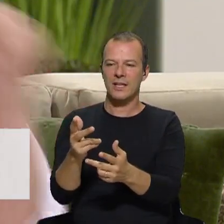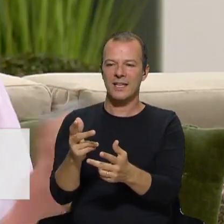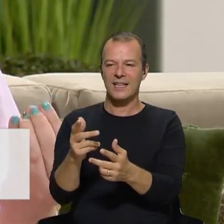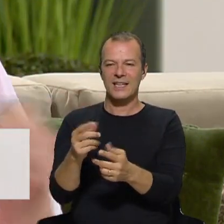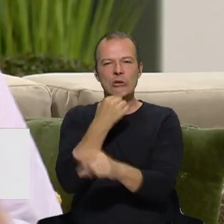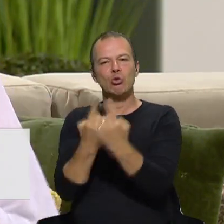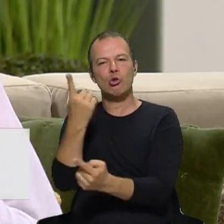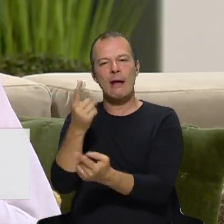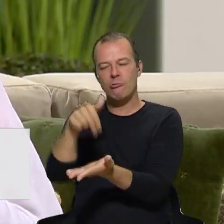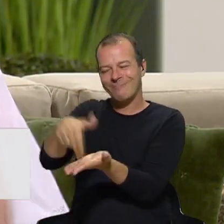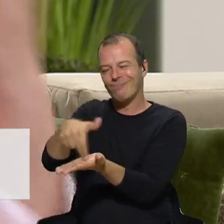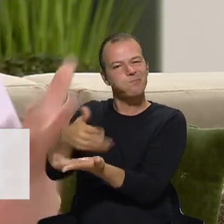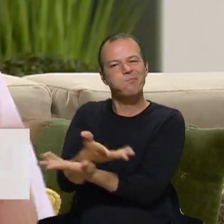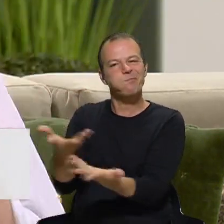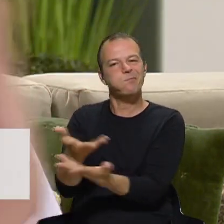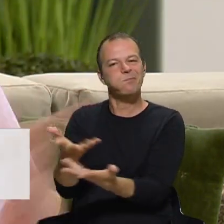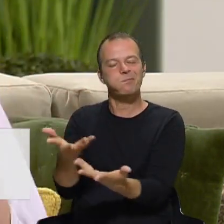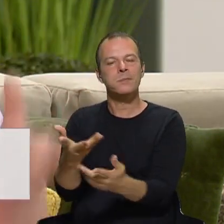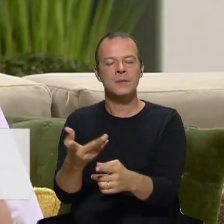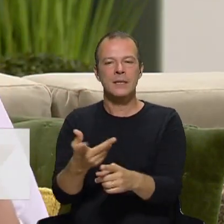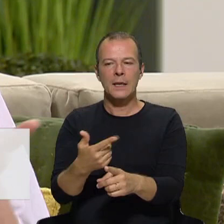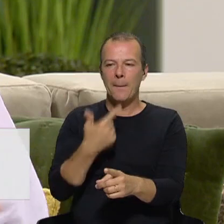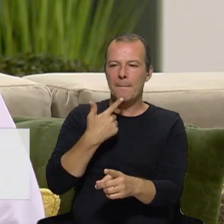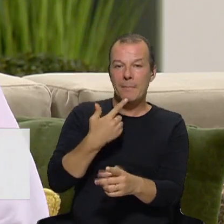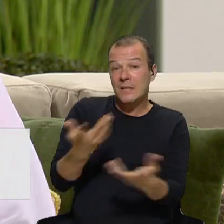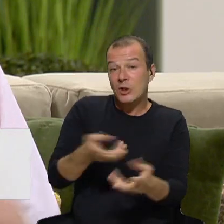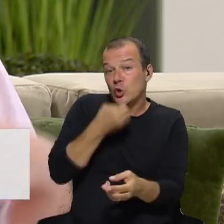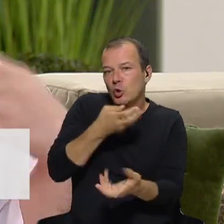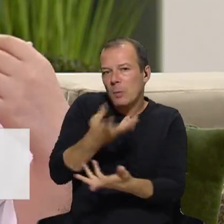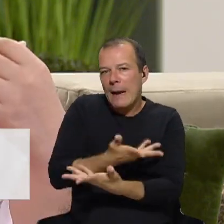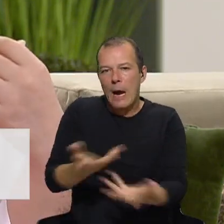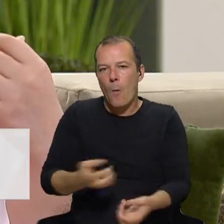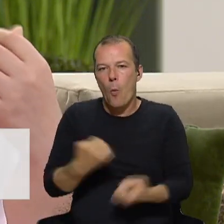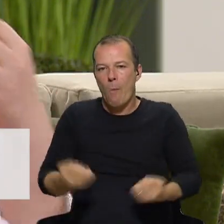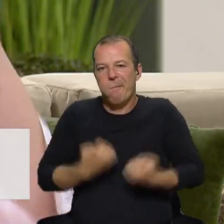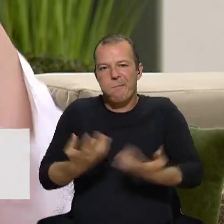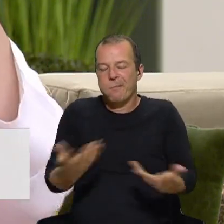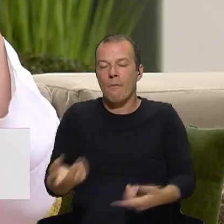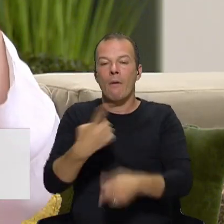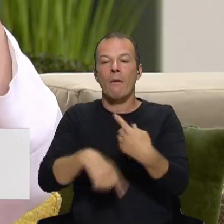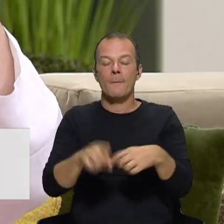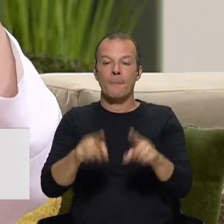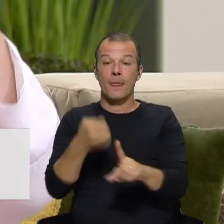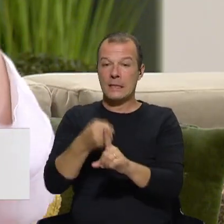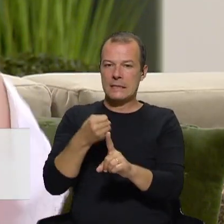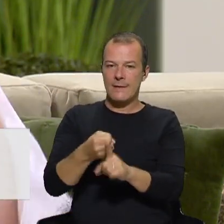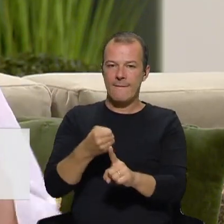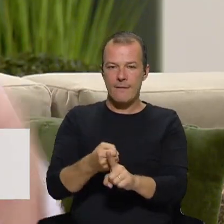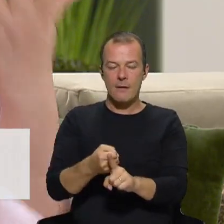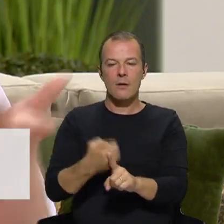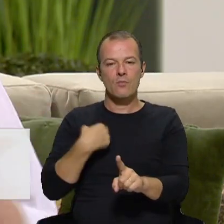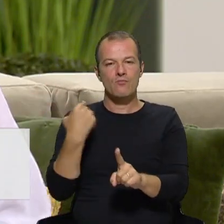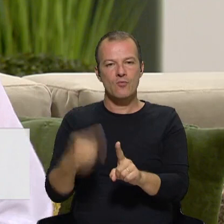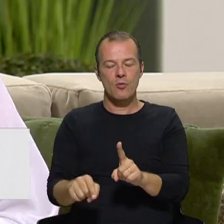coisa estranha não é perceptível e não se consegue explicar. E um dos desafios